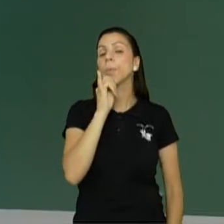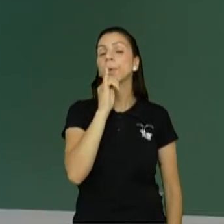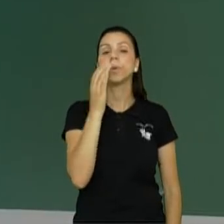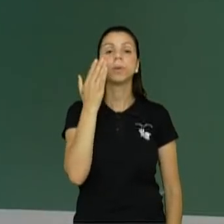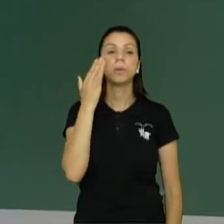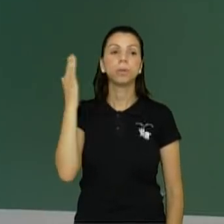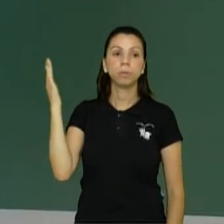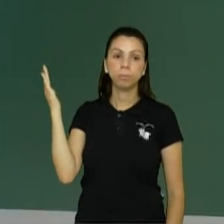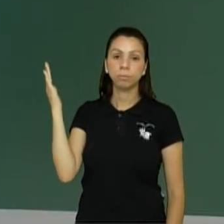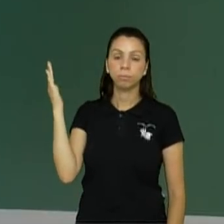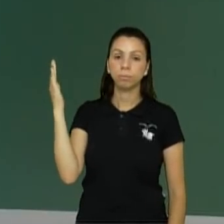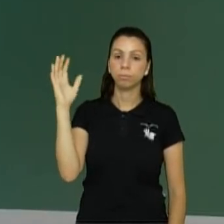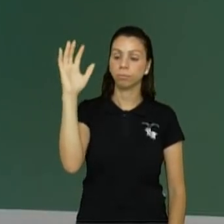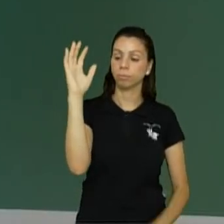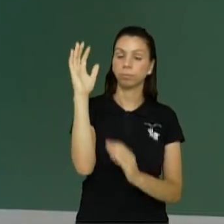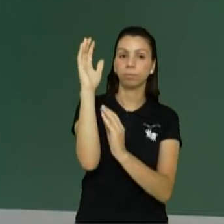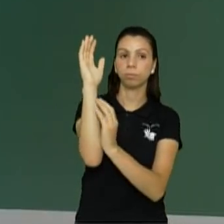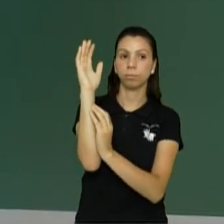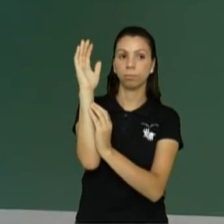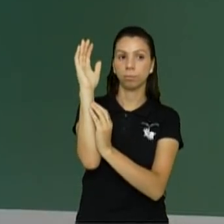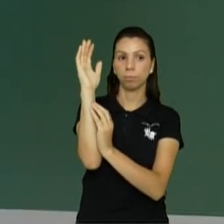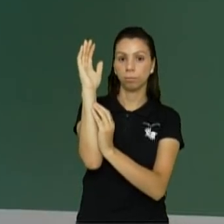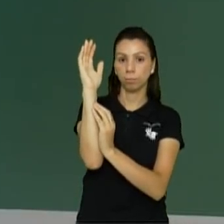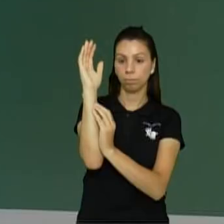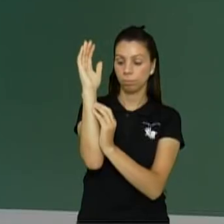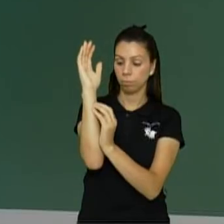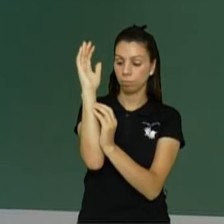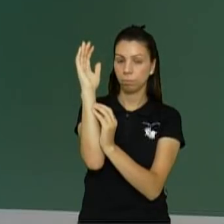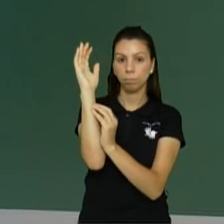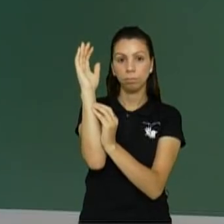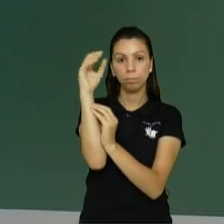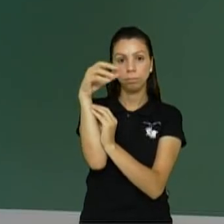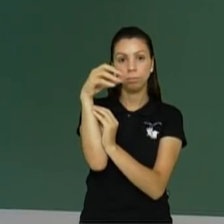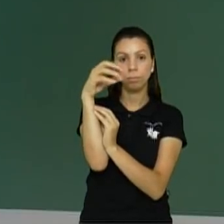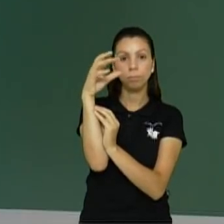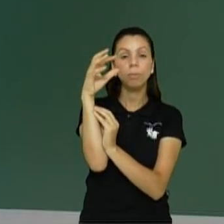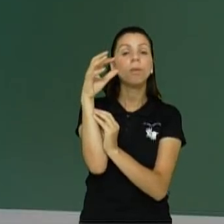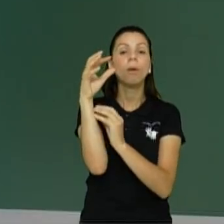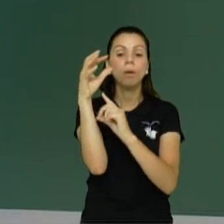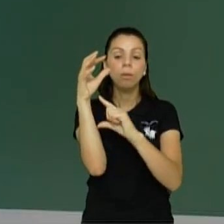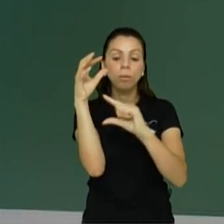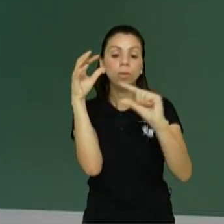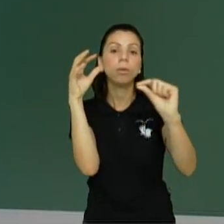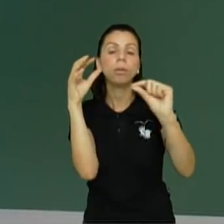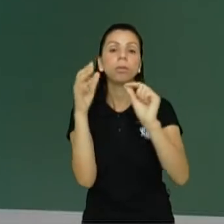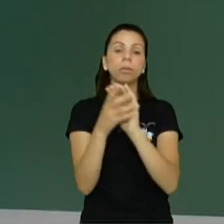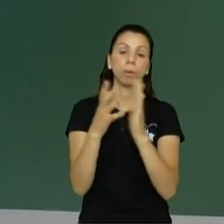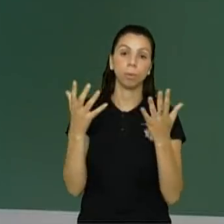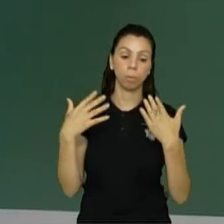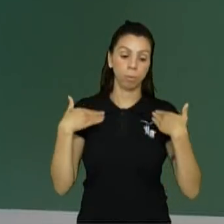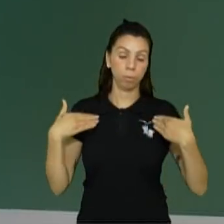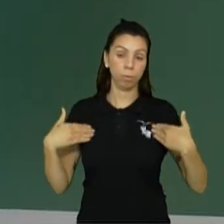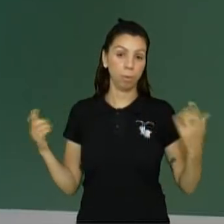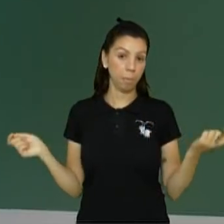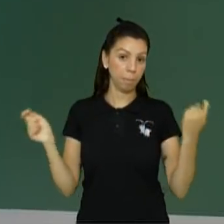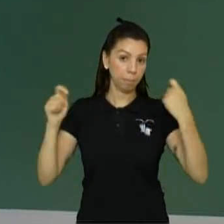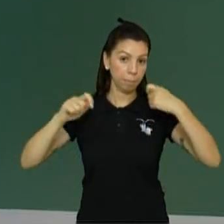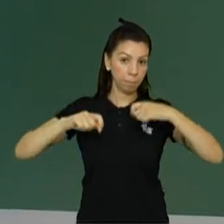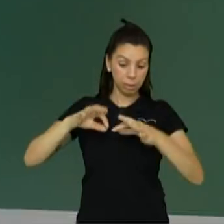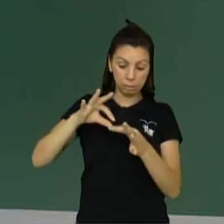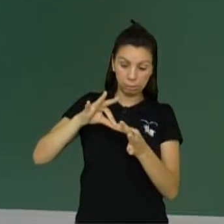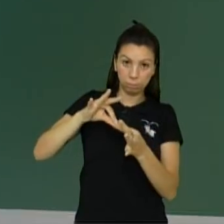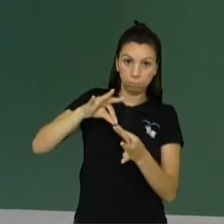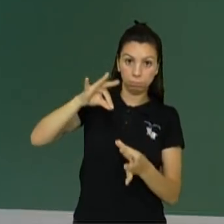manutenção desse esqueleto, ele faz uma muda ou uma ecdise. O que é isso? O o corpo dele precisa esticar,